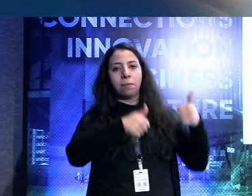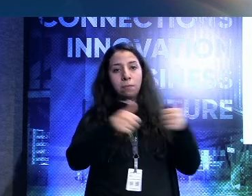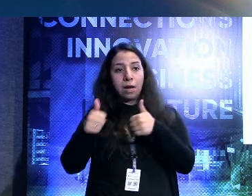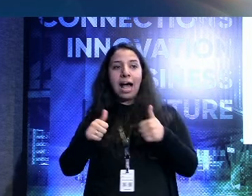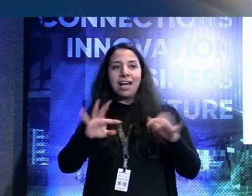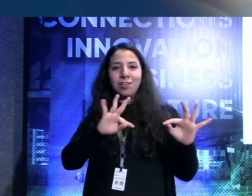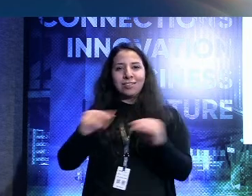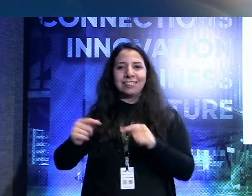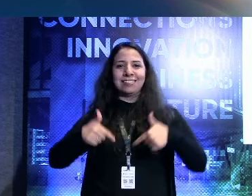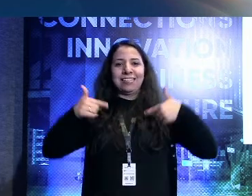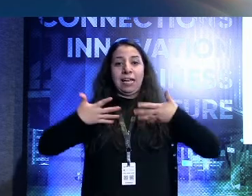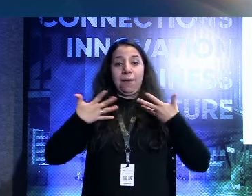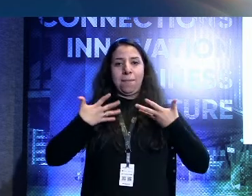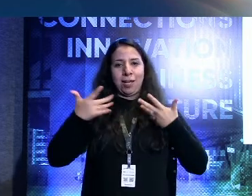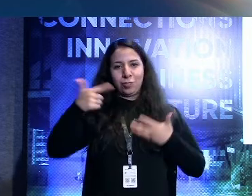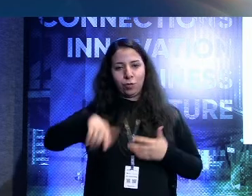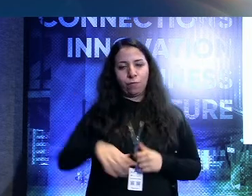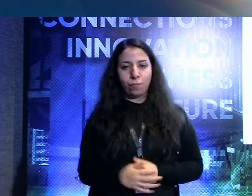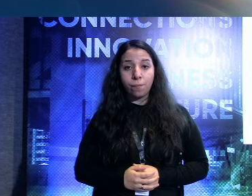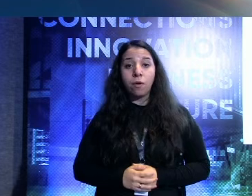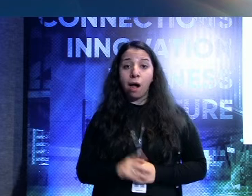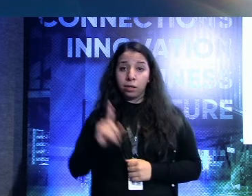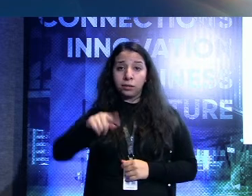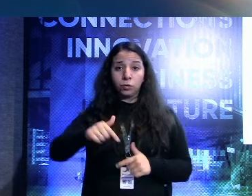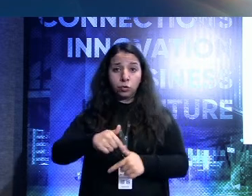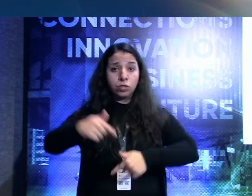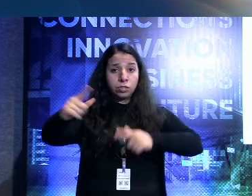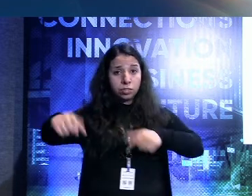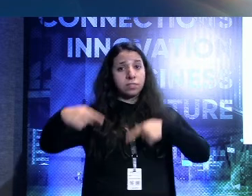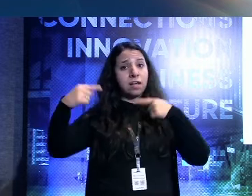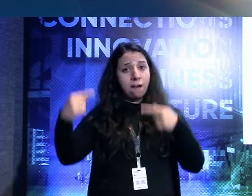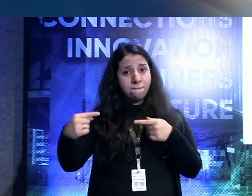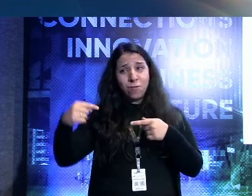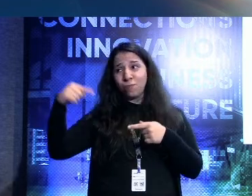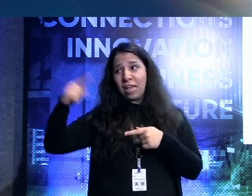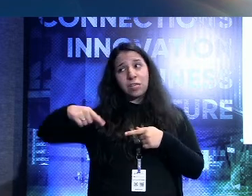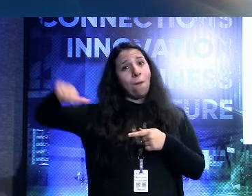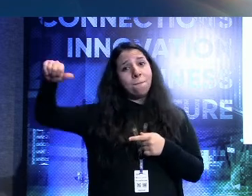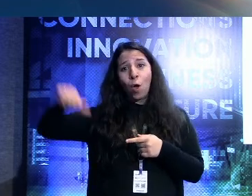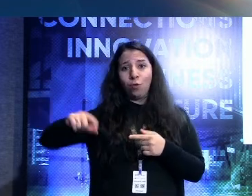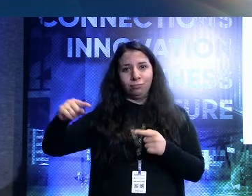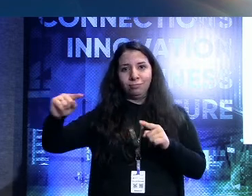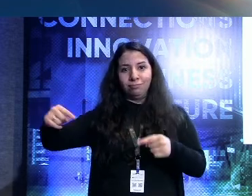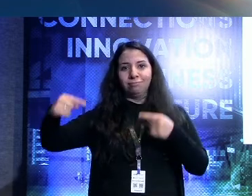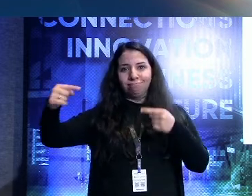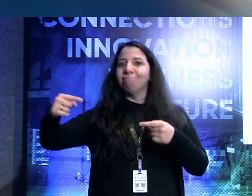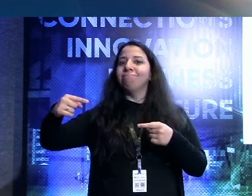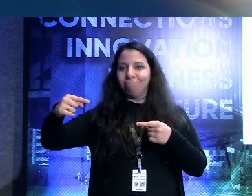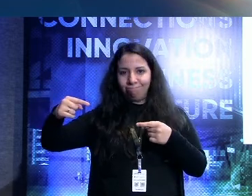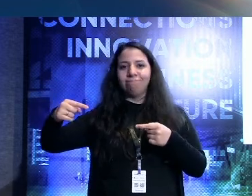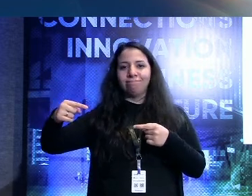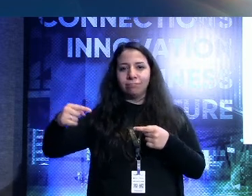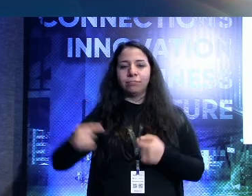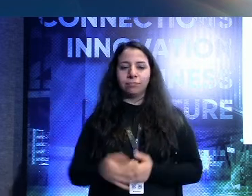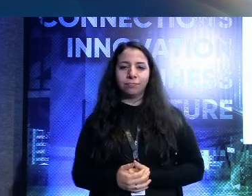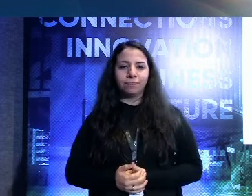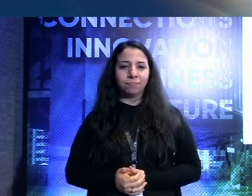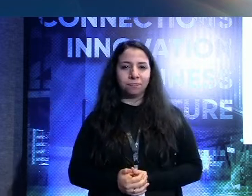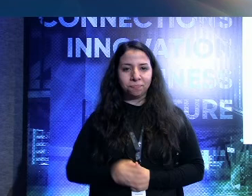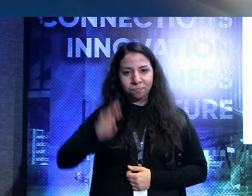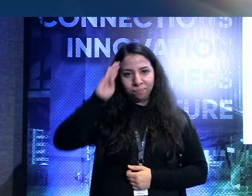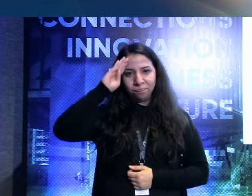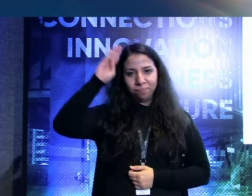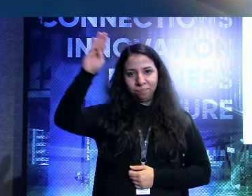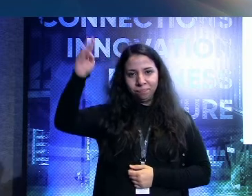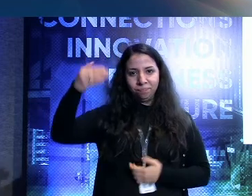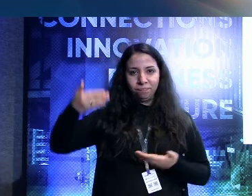subir. Esse aqui é o grande desafio, né? A gente tem os desafios anteriores, mas esse da gestão dessa curva é basicamente o principal, né? O